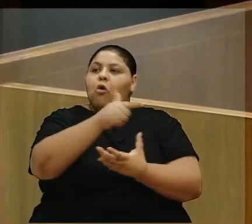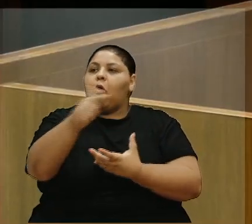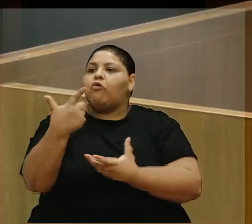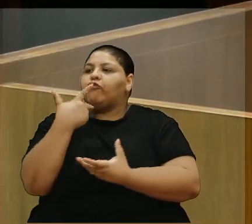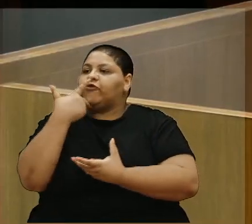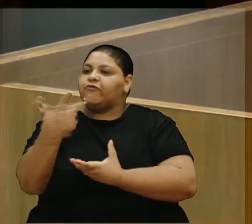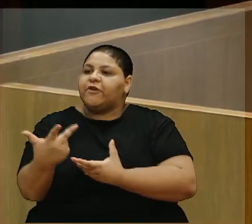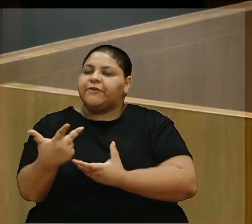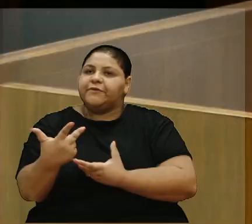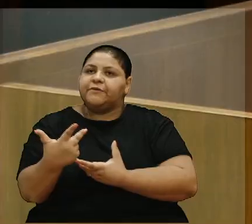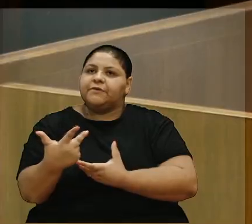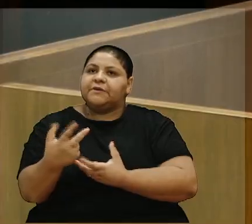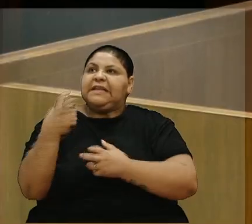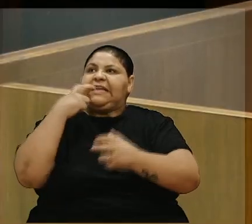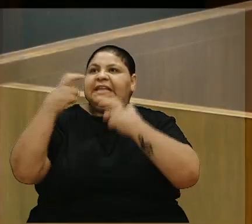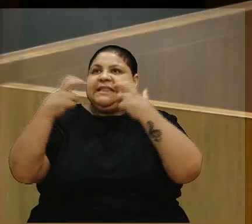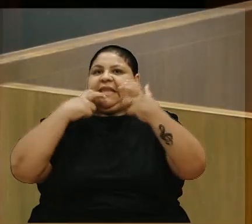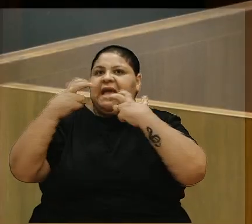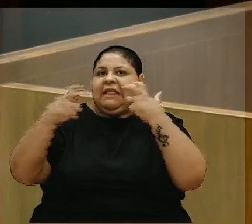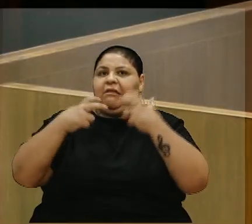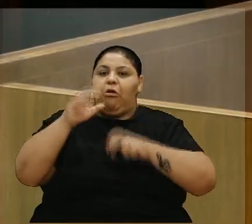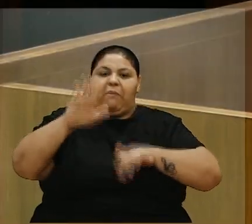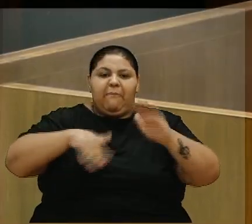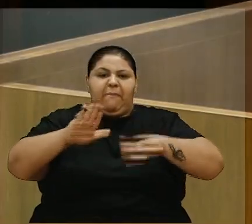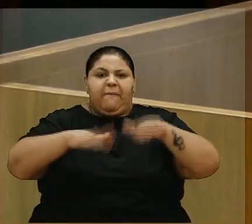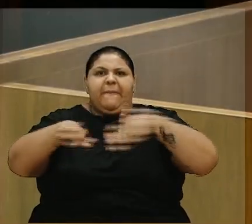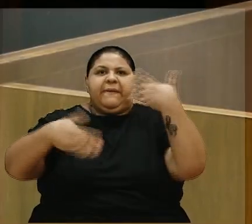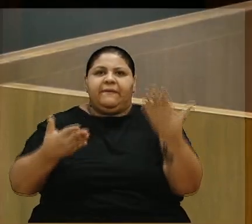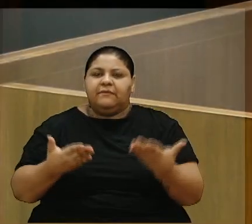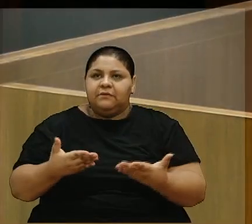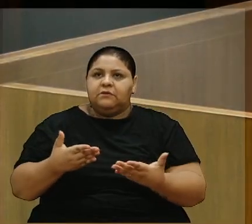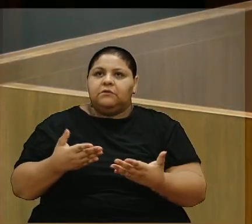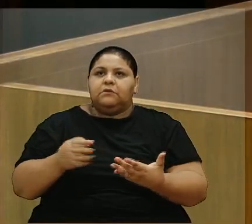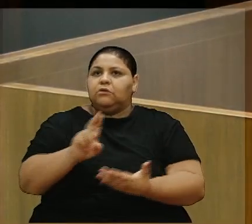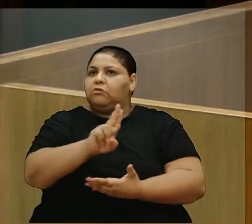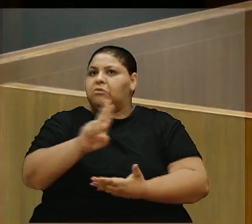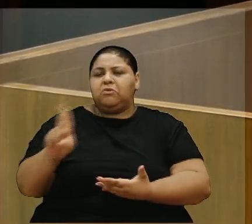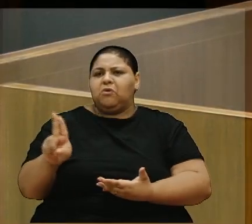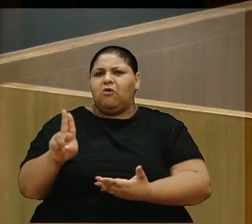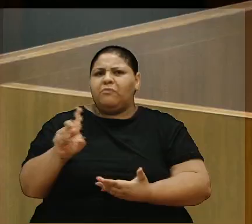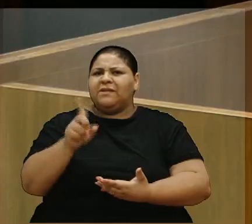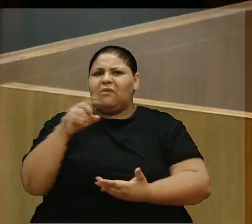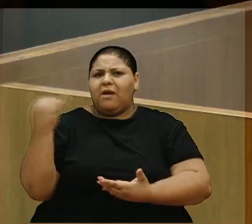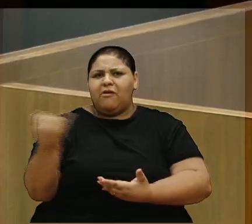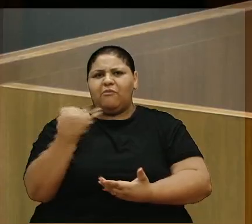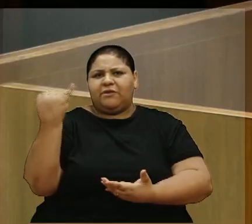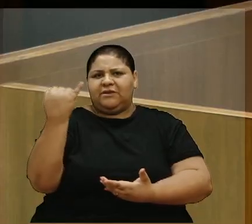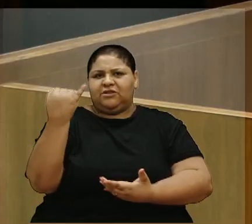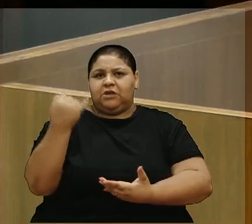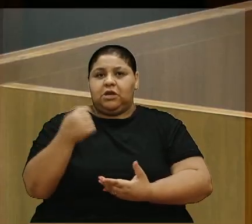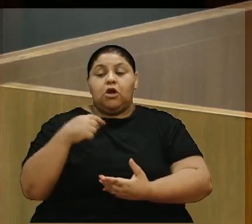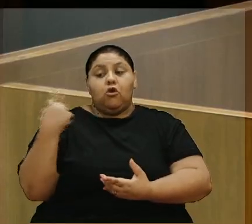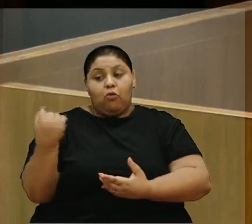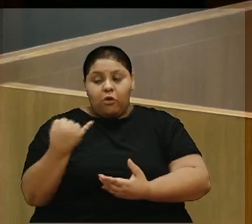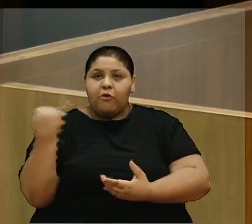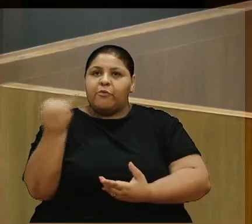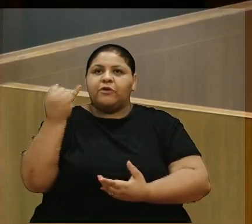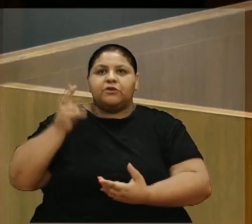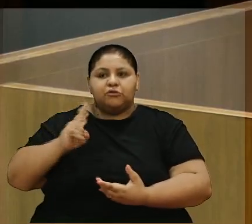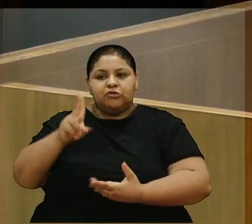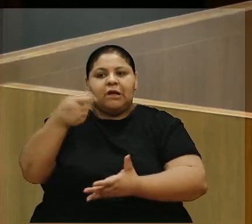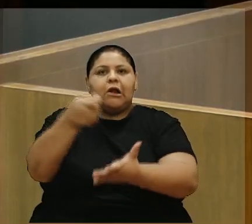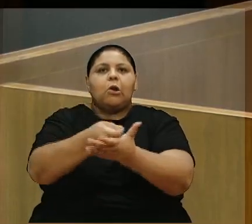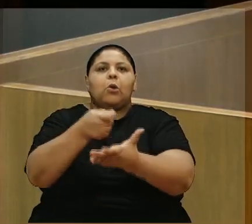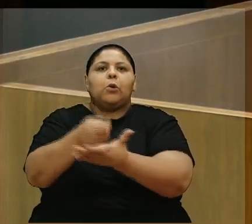dizem que é gritedo, sapateado. O nome pouco importa, né? O importante é que a gente vai continuar